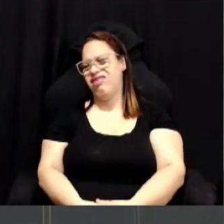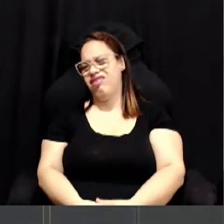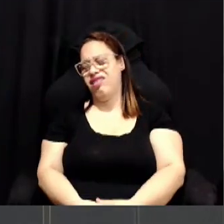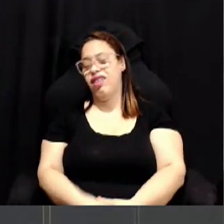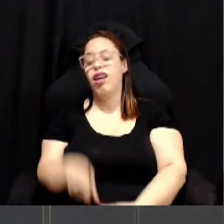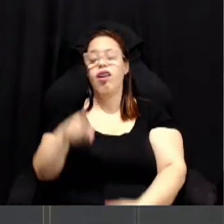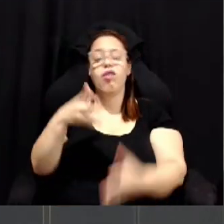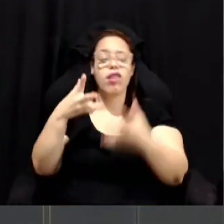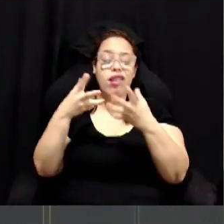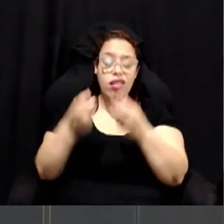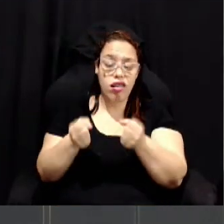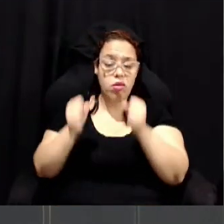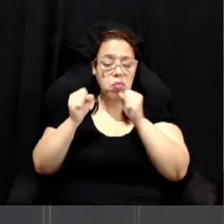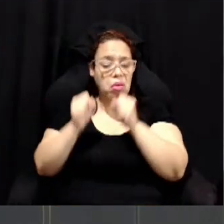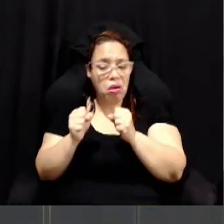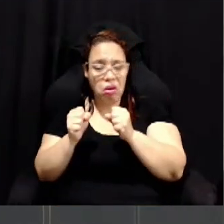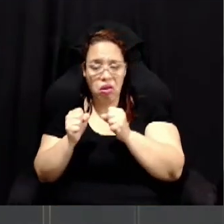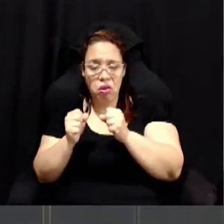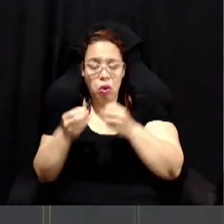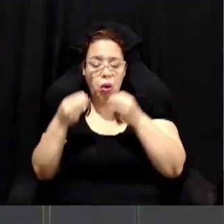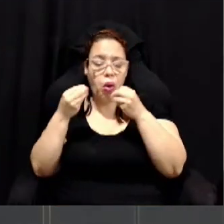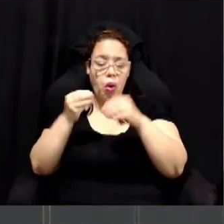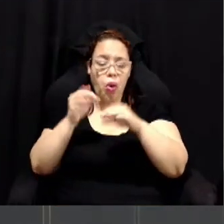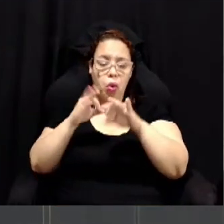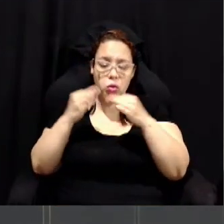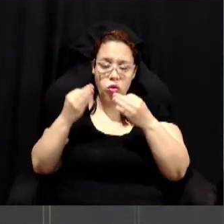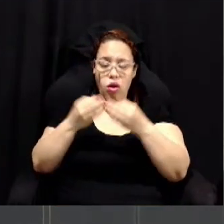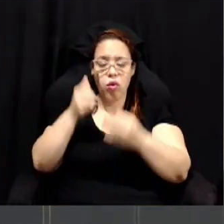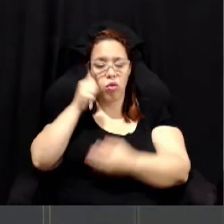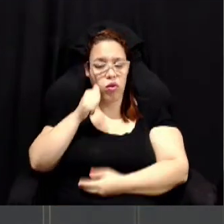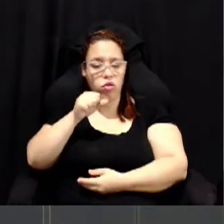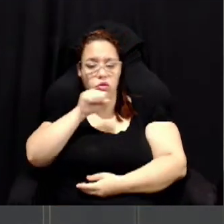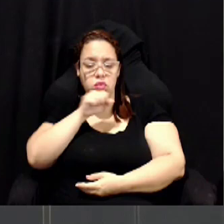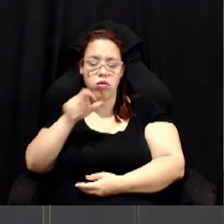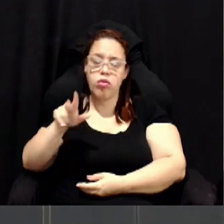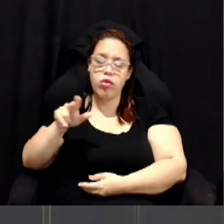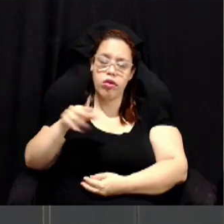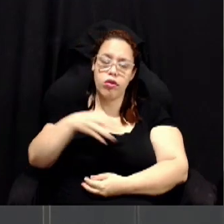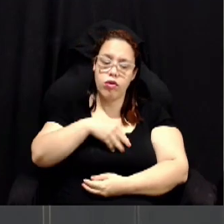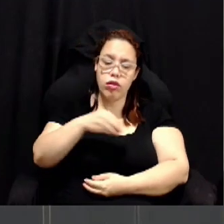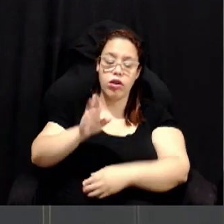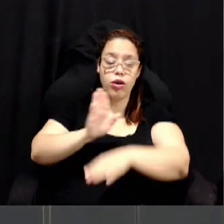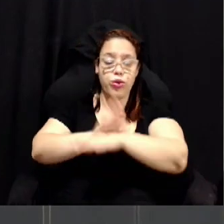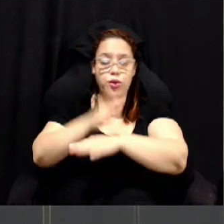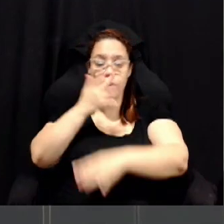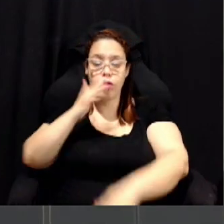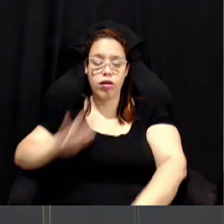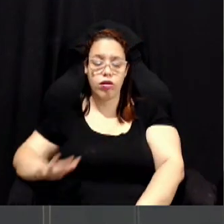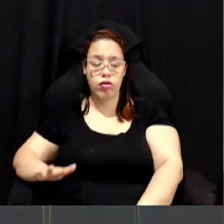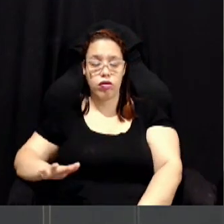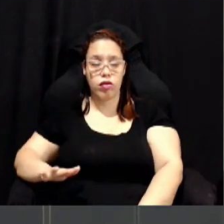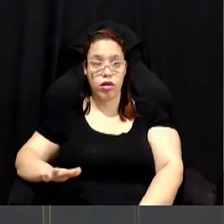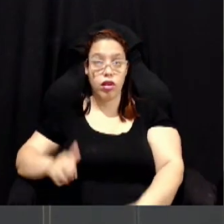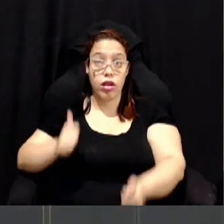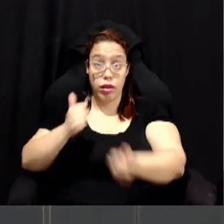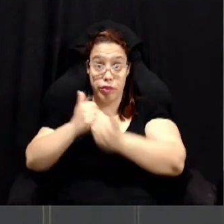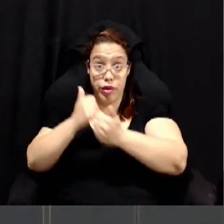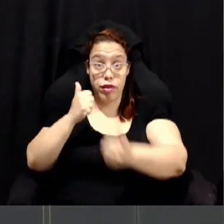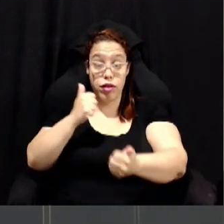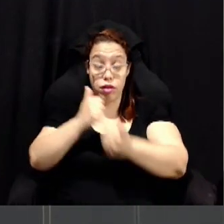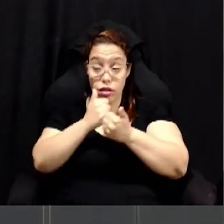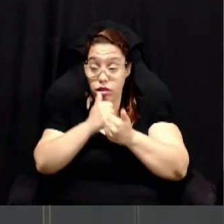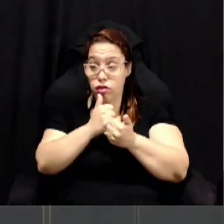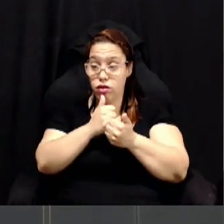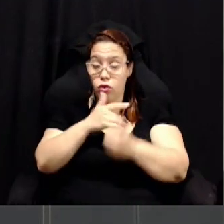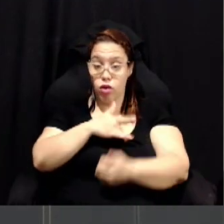você pode, como família, como mãe, como irmão, enfim, ajudar essa criança e essas parcerias, né? Com a saúde, com